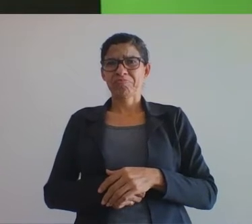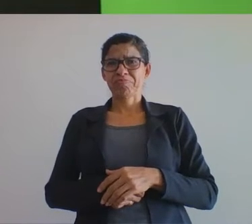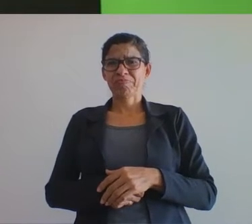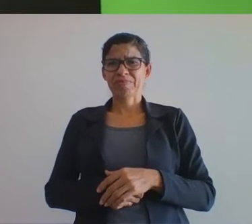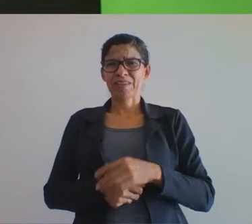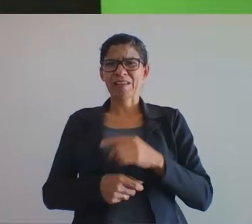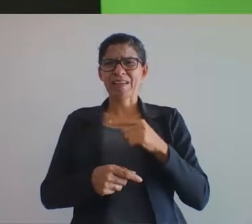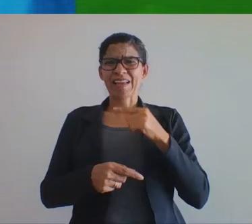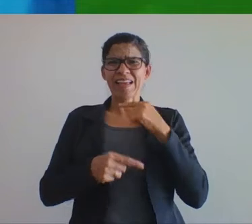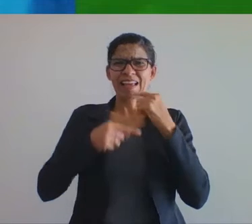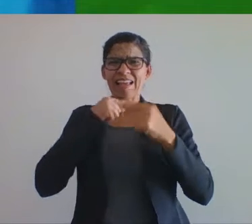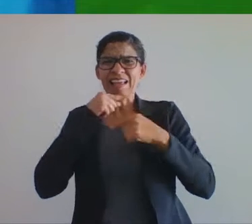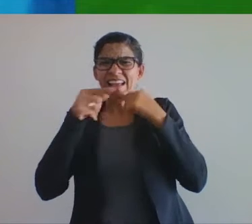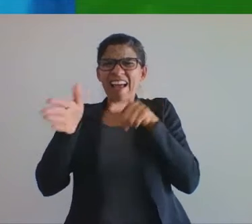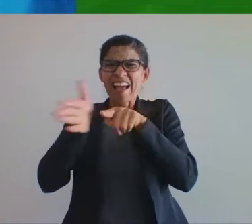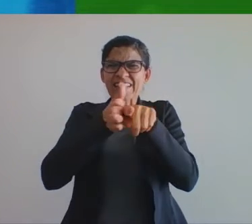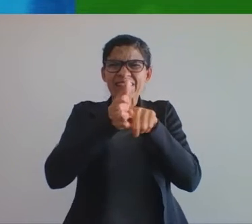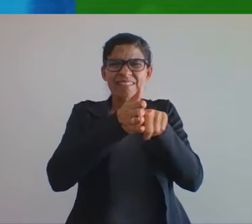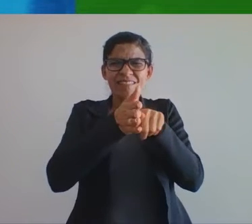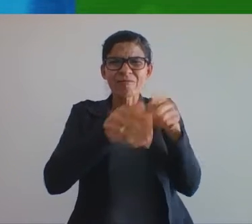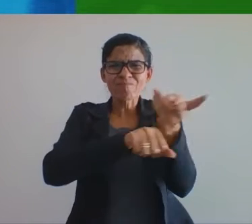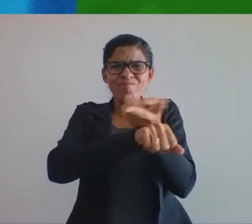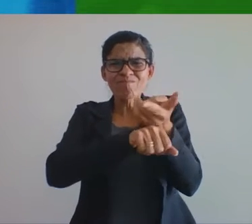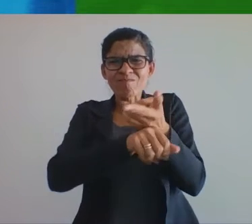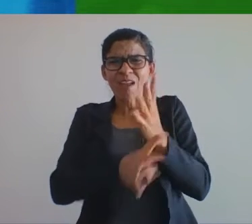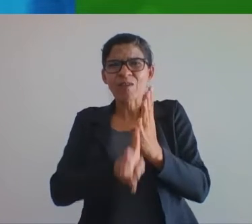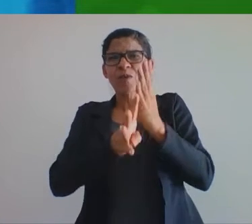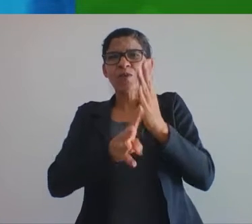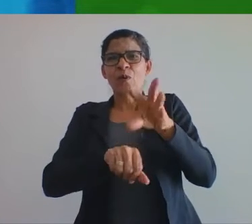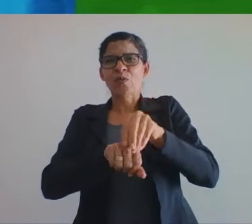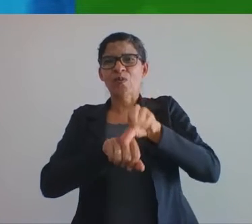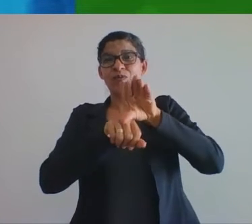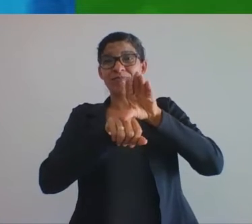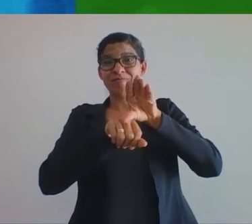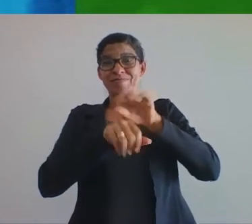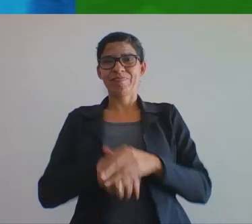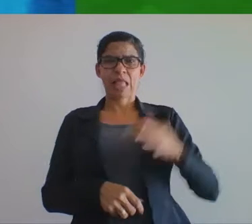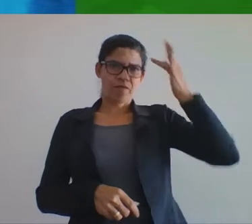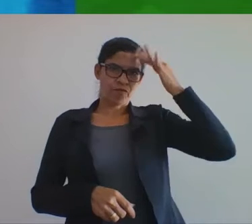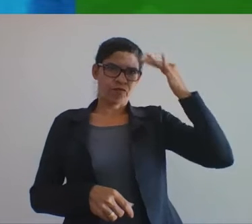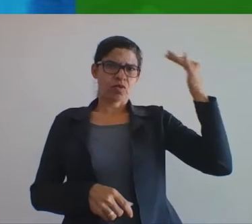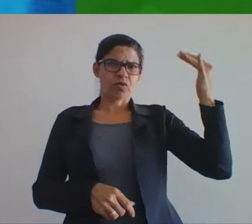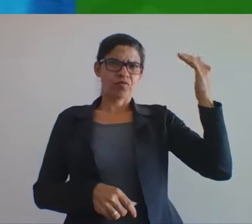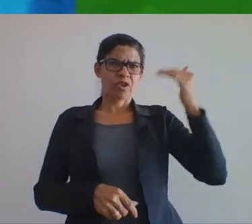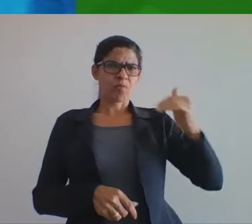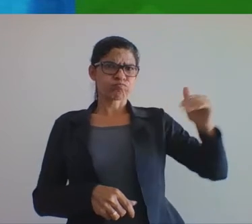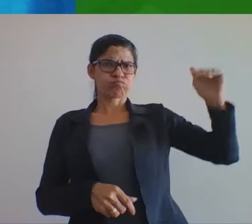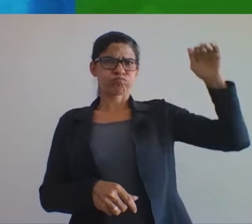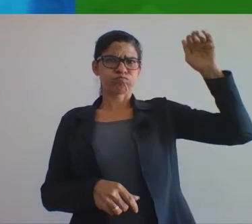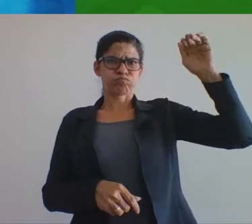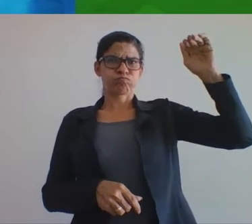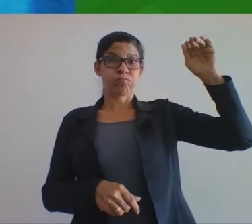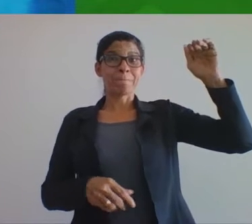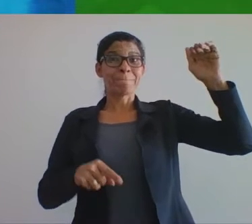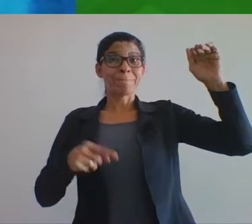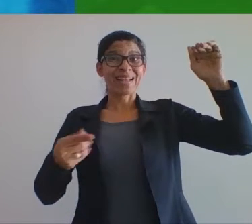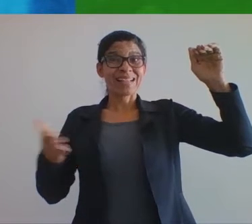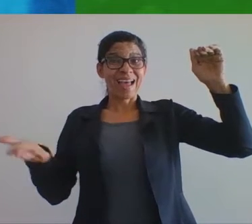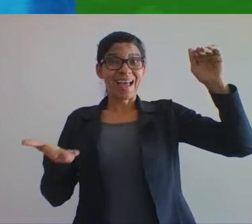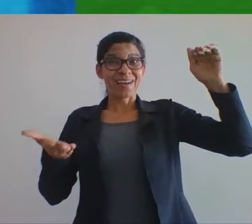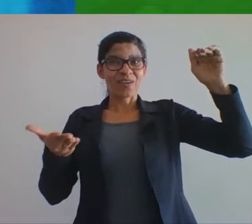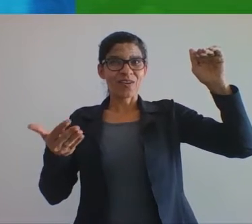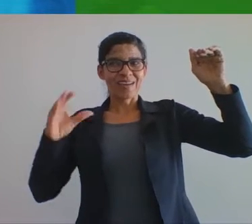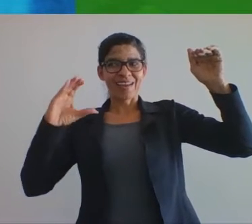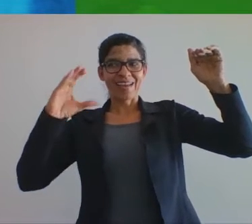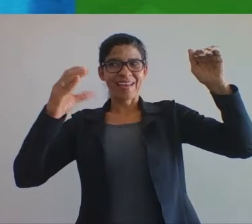busca do conhecimento. A filosofia era até então absoluta, mas agora a ciência vai